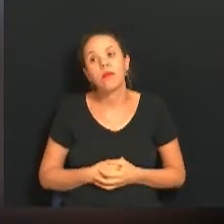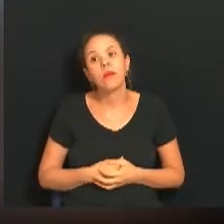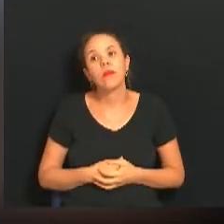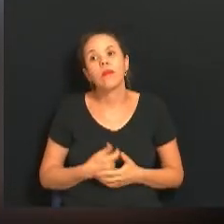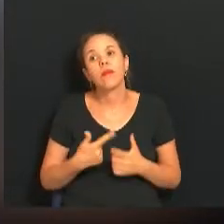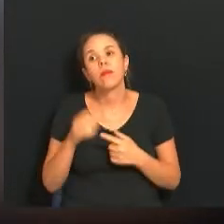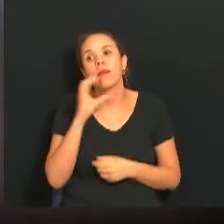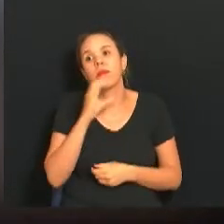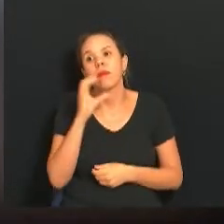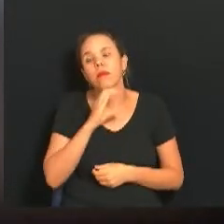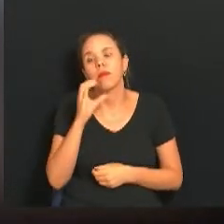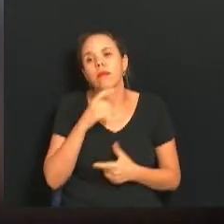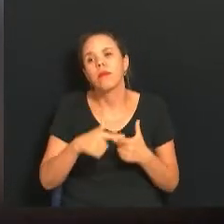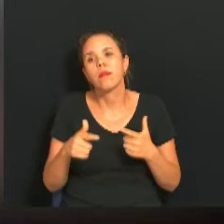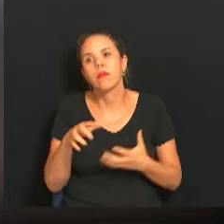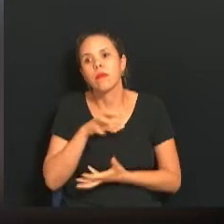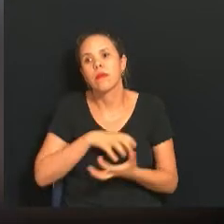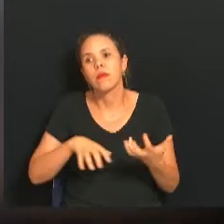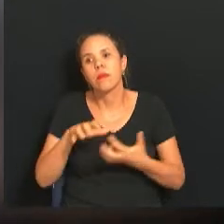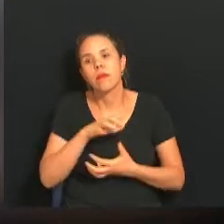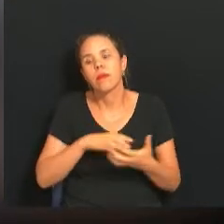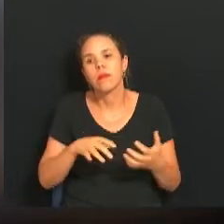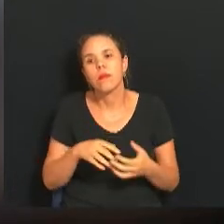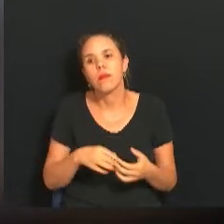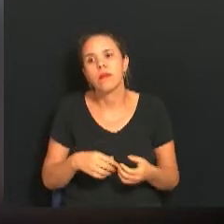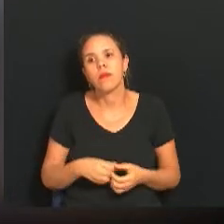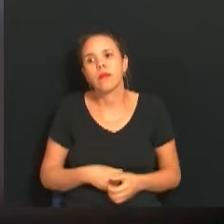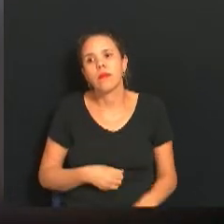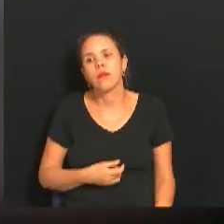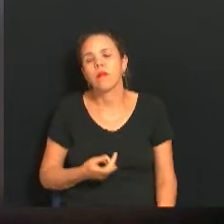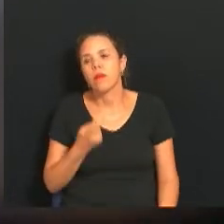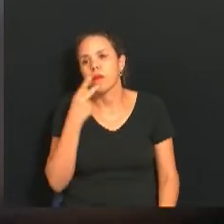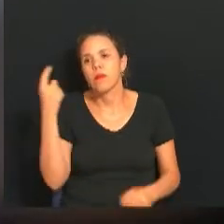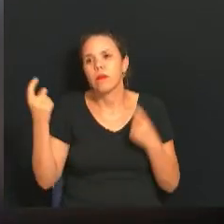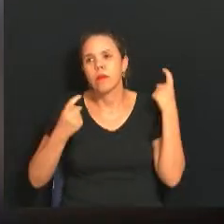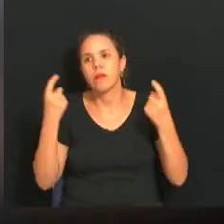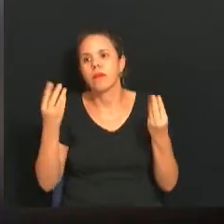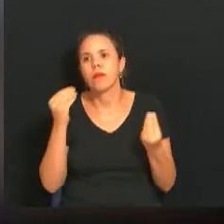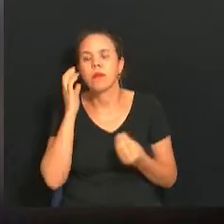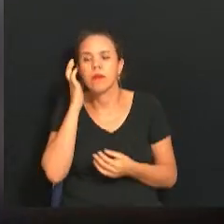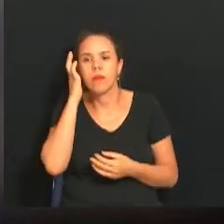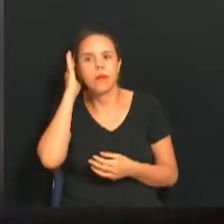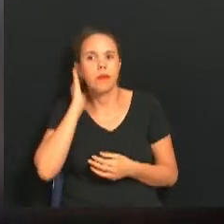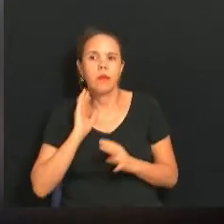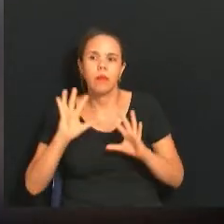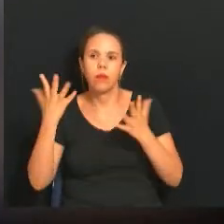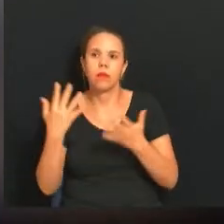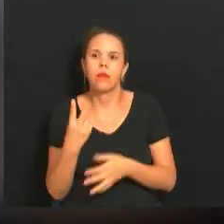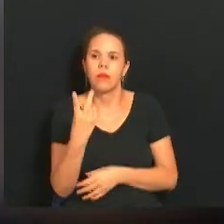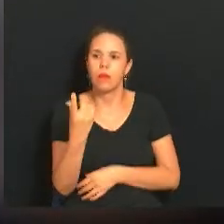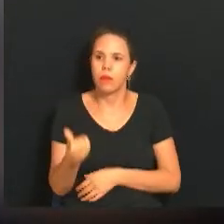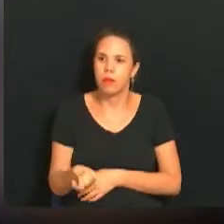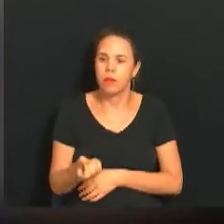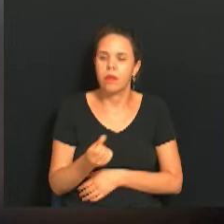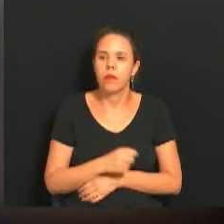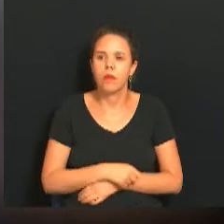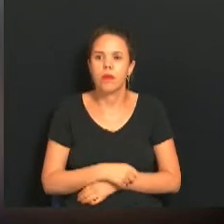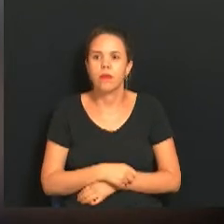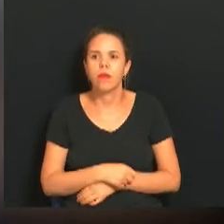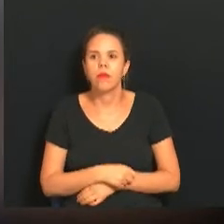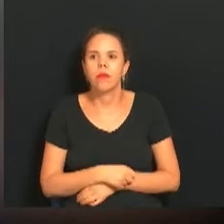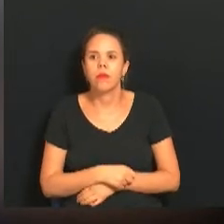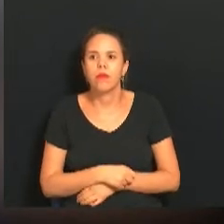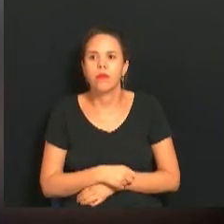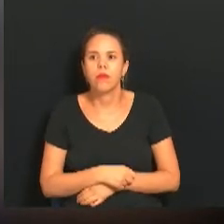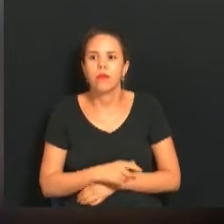emergência e estado de calamidade pública. Volto a enfatizar, me preocupa muito o que aconteceu em 2016. 2016